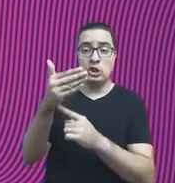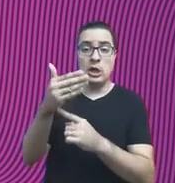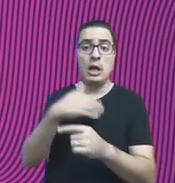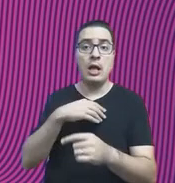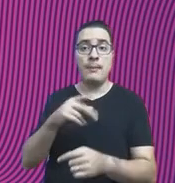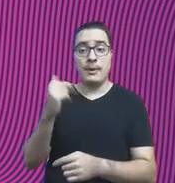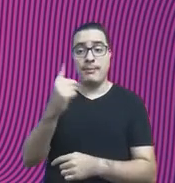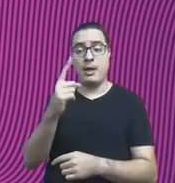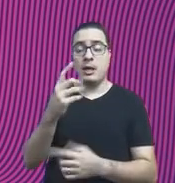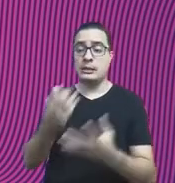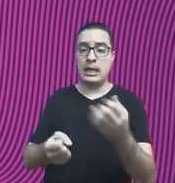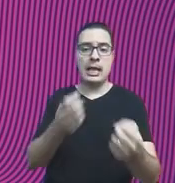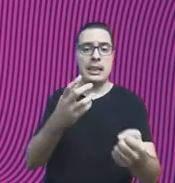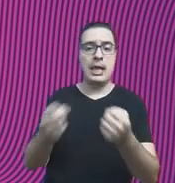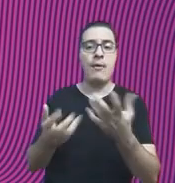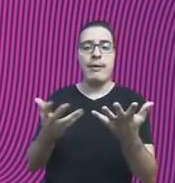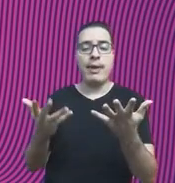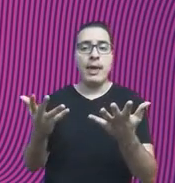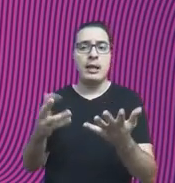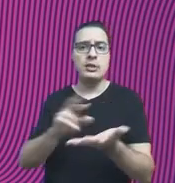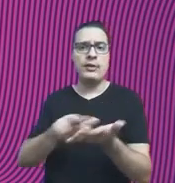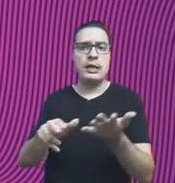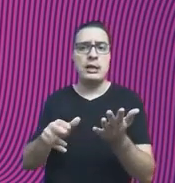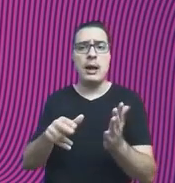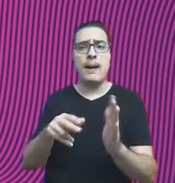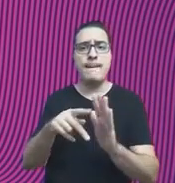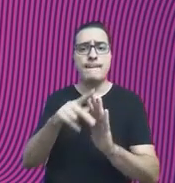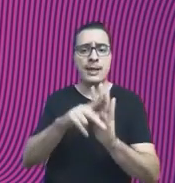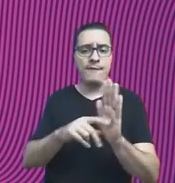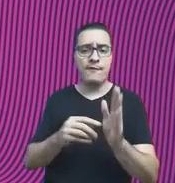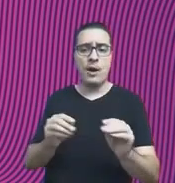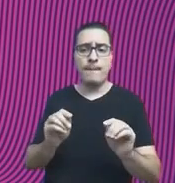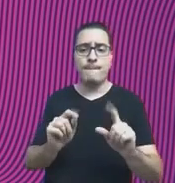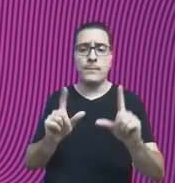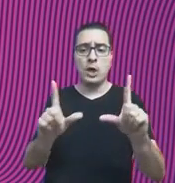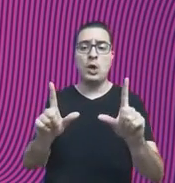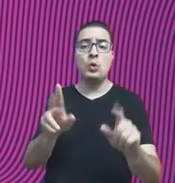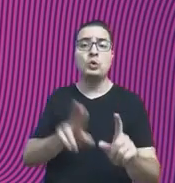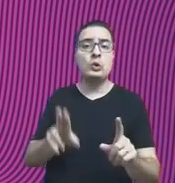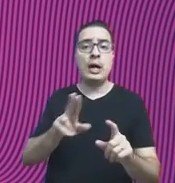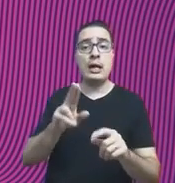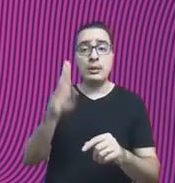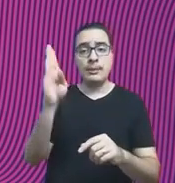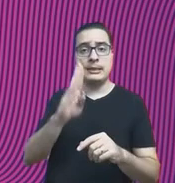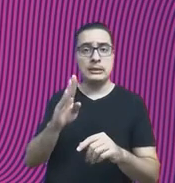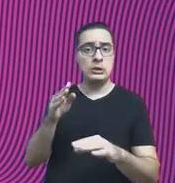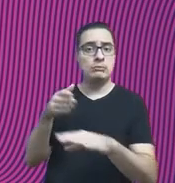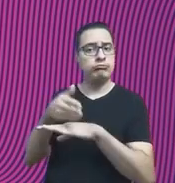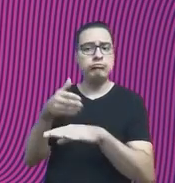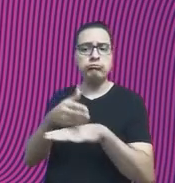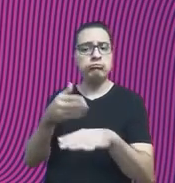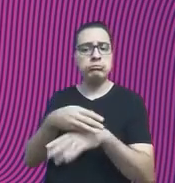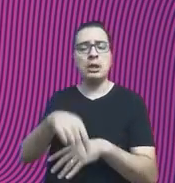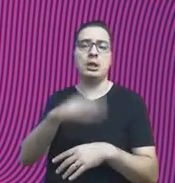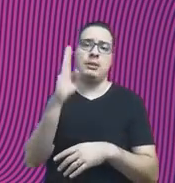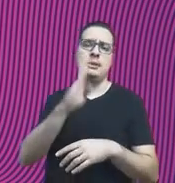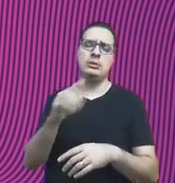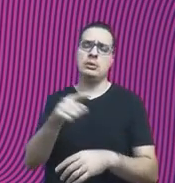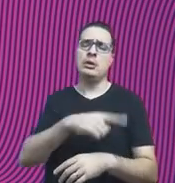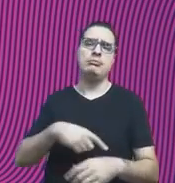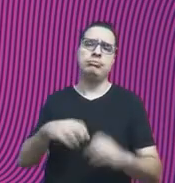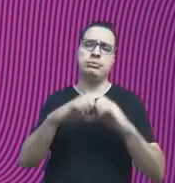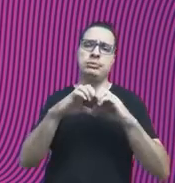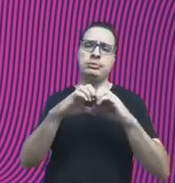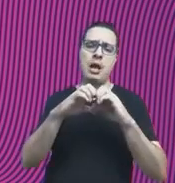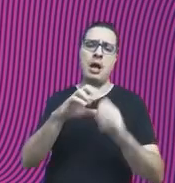Você lança uma plataforma, dá um mês, o maior número de usuários do mundo naquela plataforma são brasileiros. A gente adora isso. Cara, isso tem que